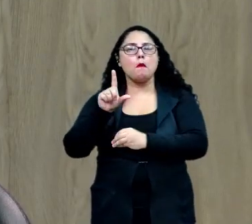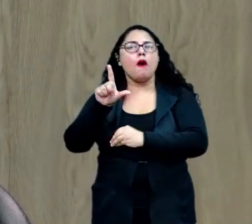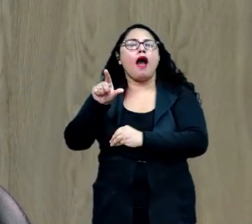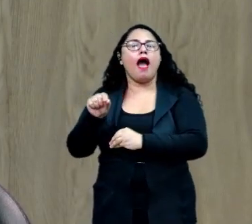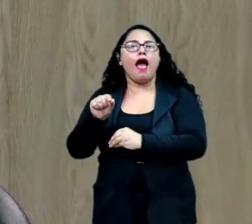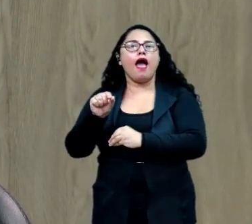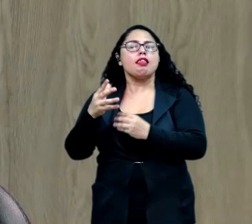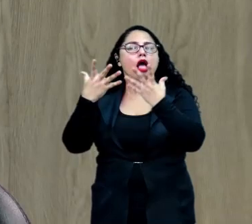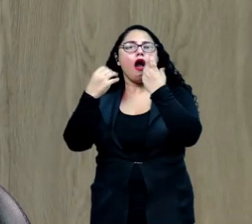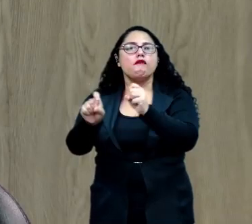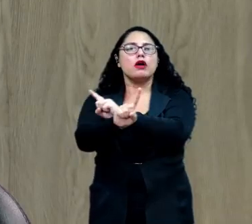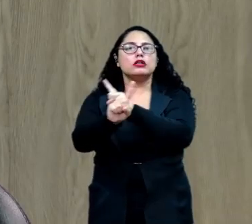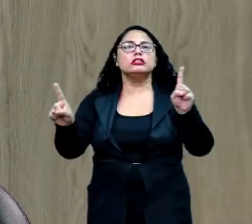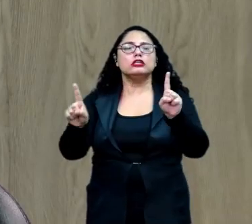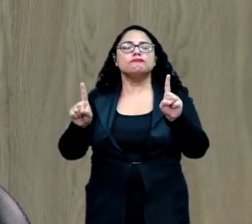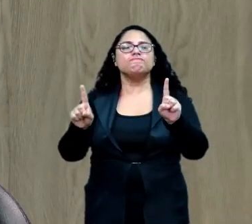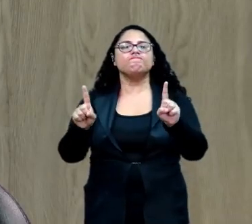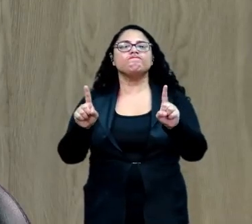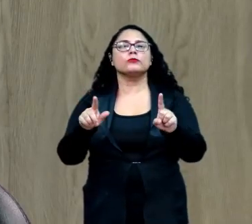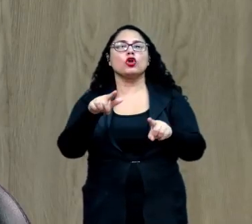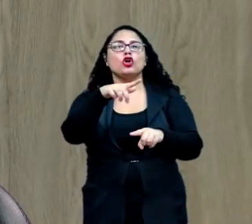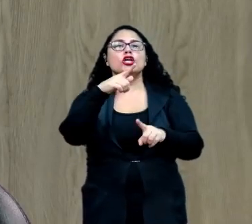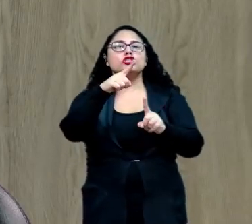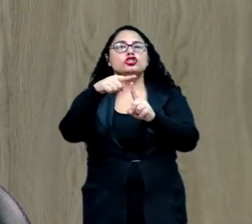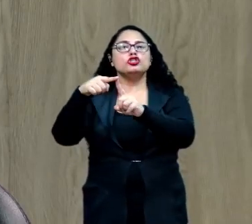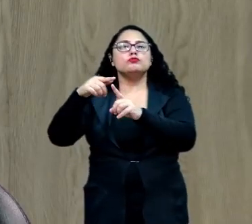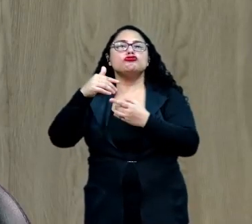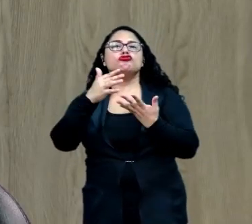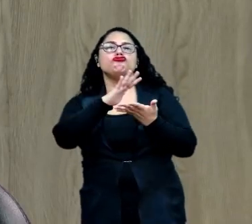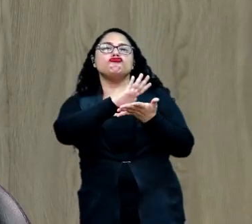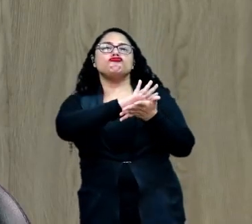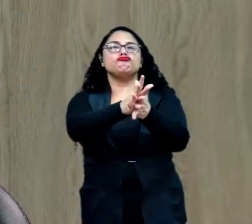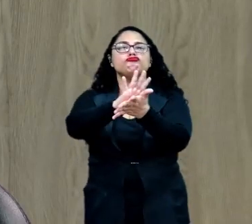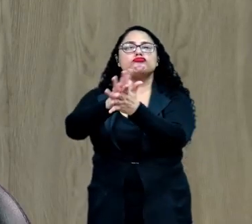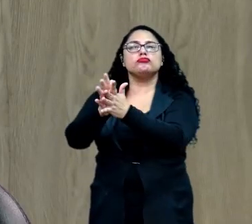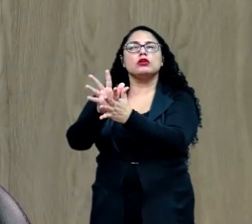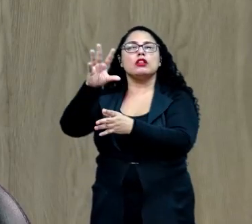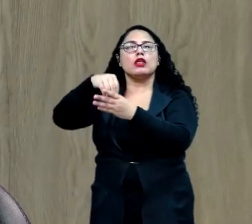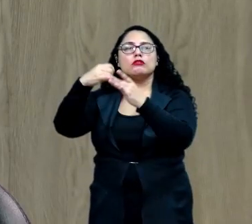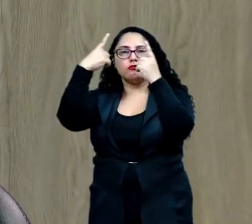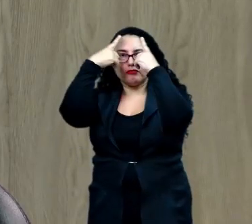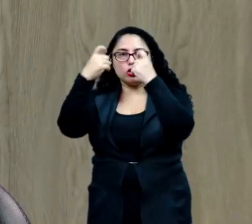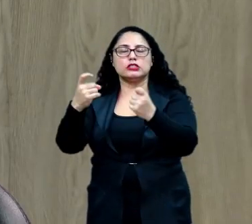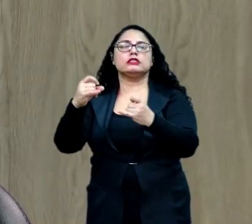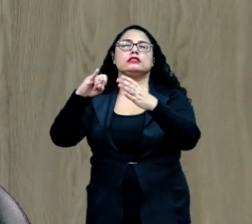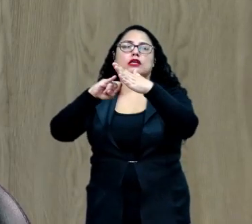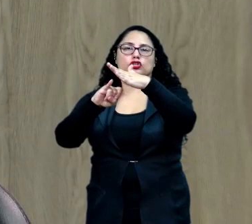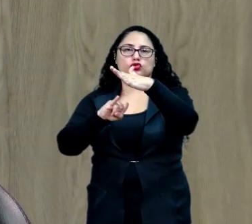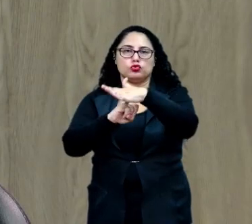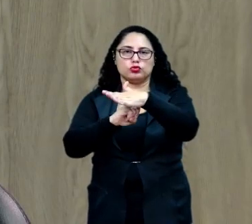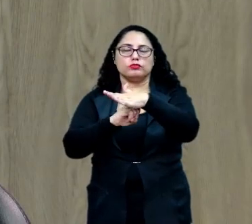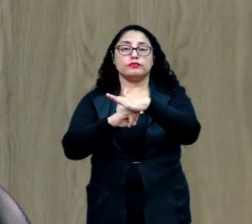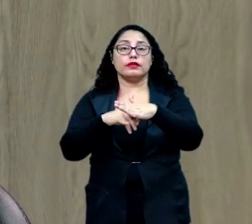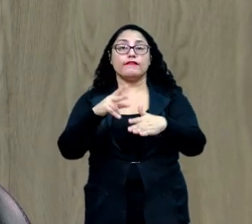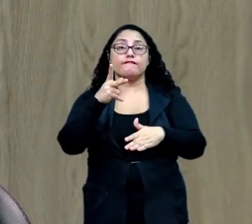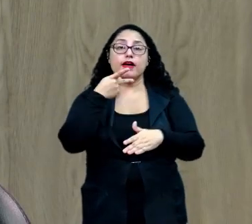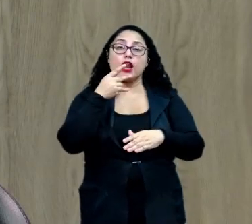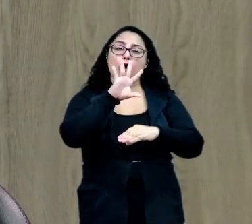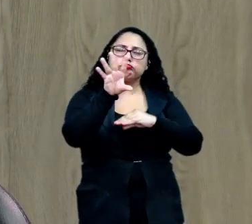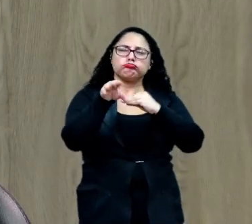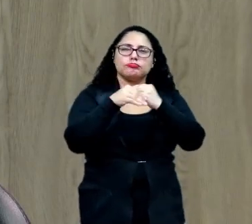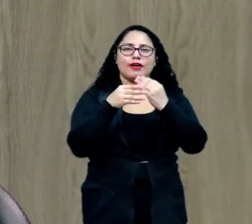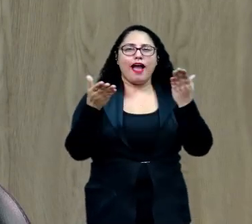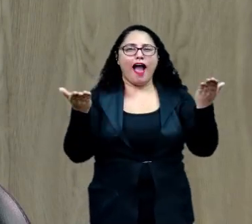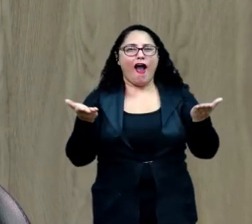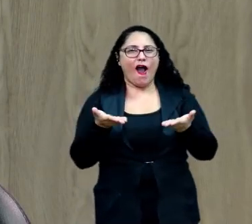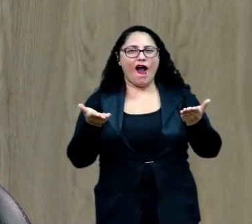não vamos aceitar e tolerar nenhum tipo de discriminação e violência dentro da instituição, né. E aí eu queria falar um pouquinho com você